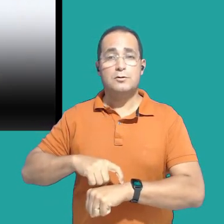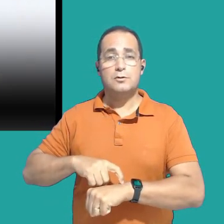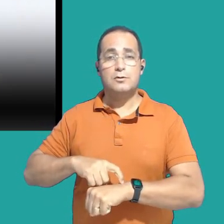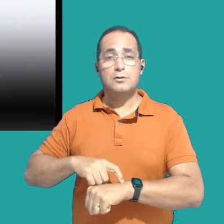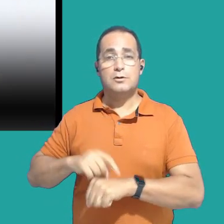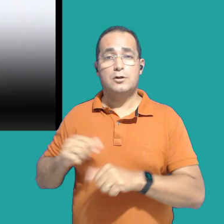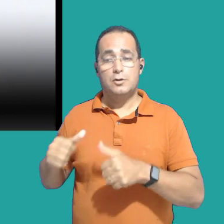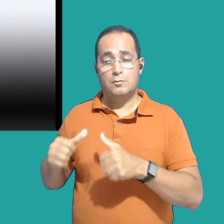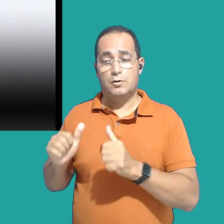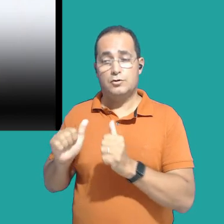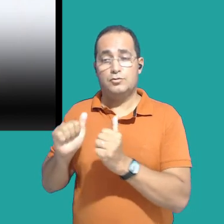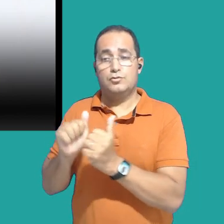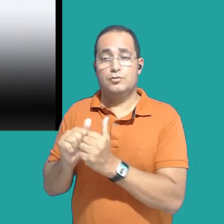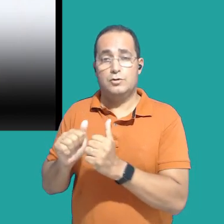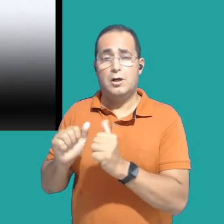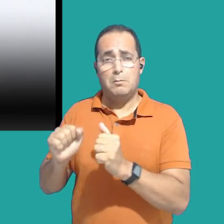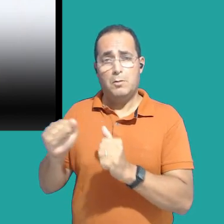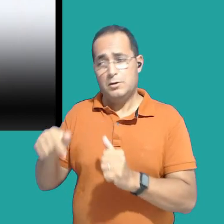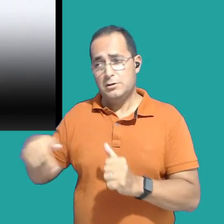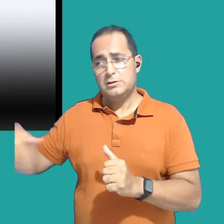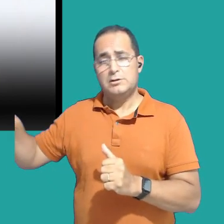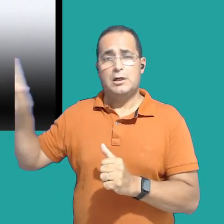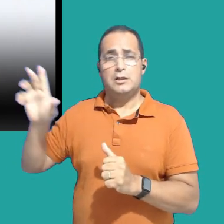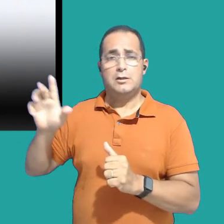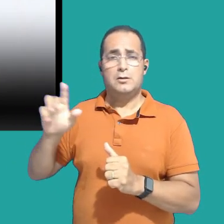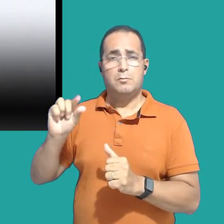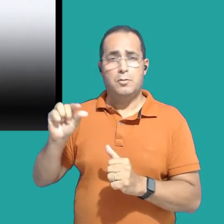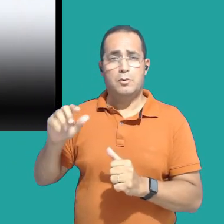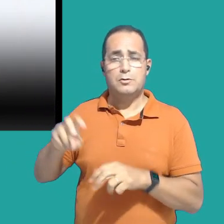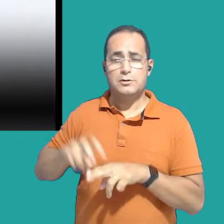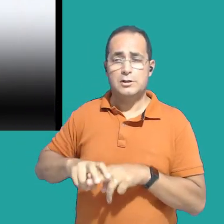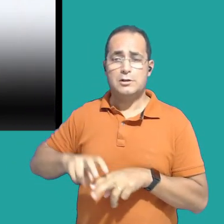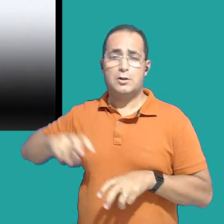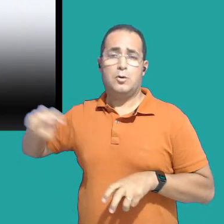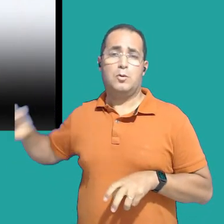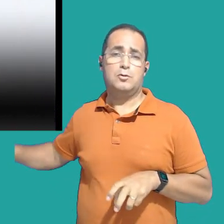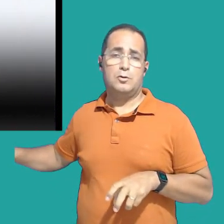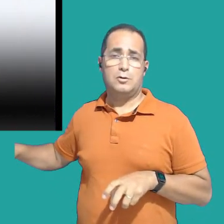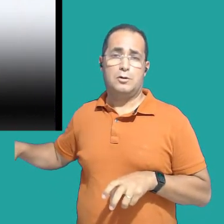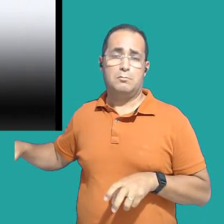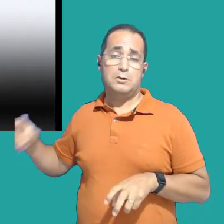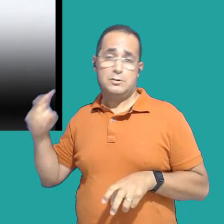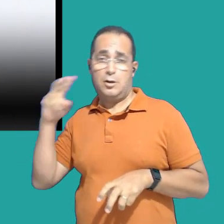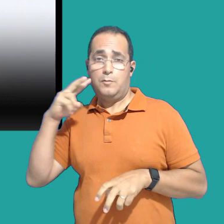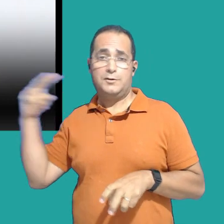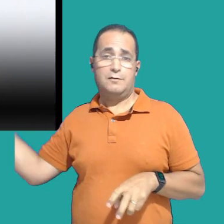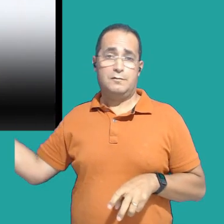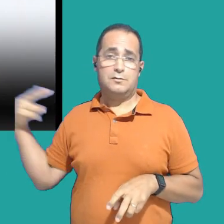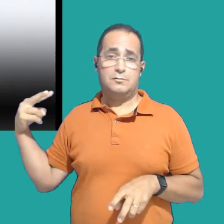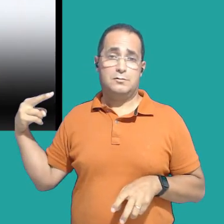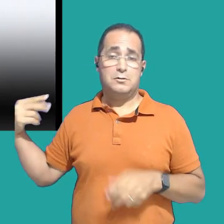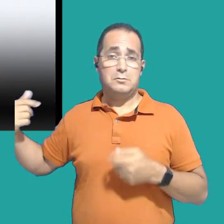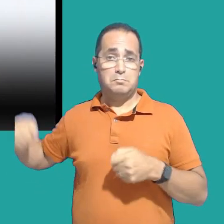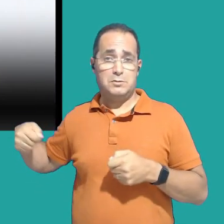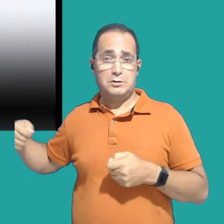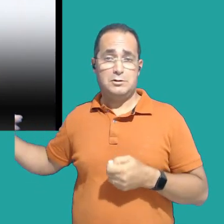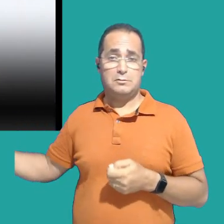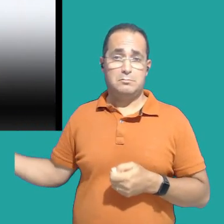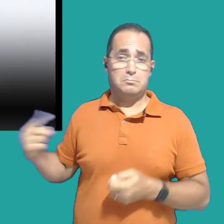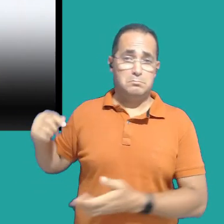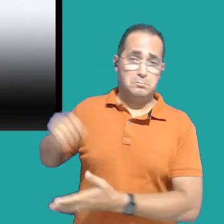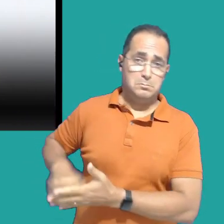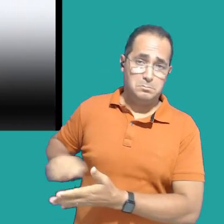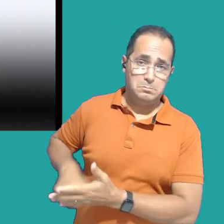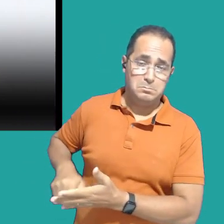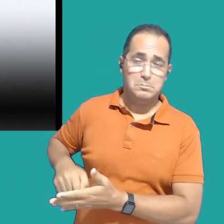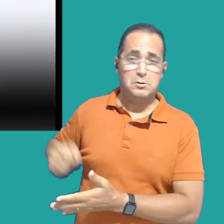momento eu posso ficar presente, porque ela pode sair um pouco, sentar em outro local, mas está de olho. Se Aham. precisar escrever,